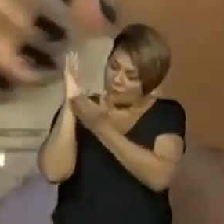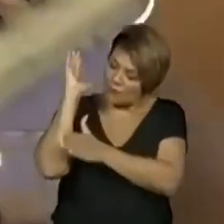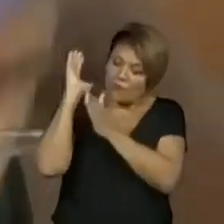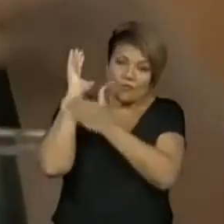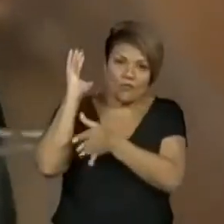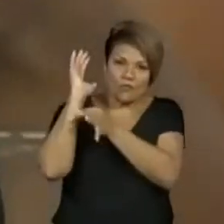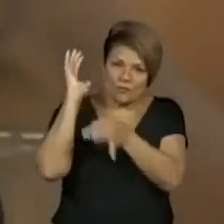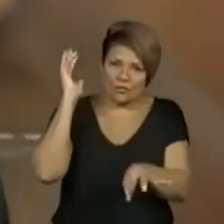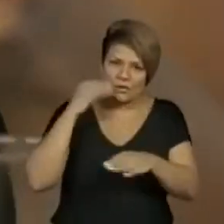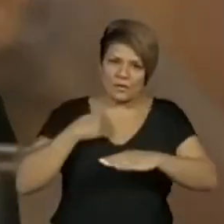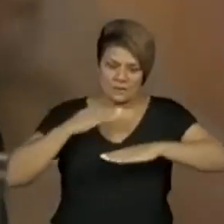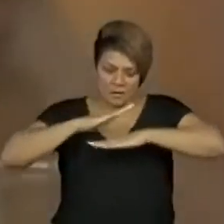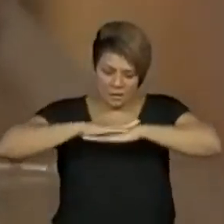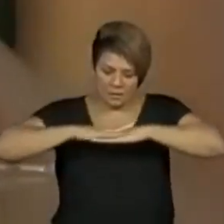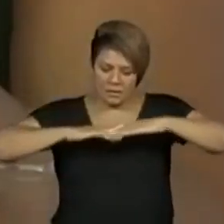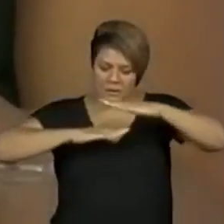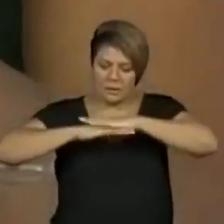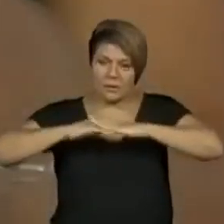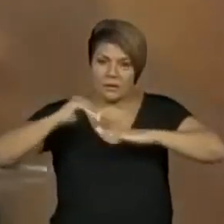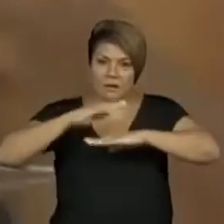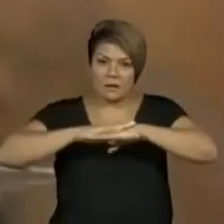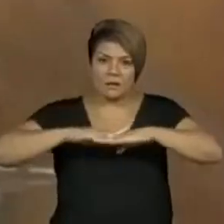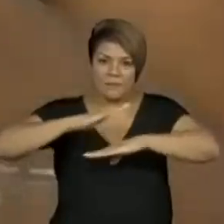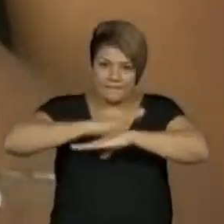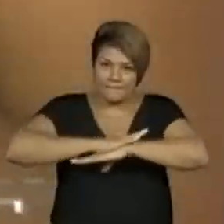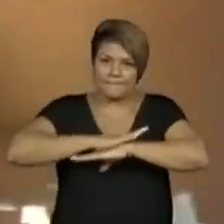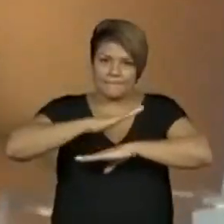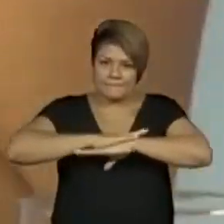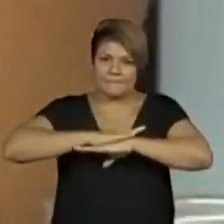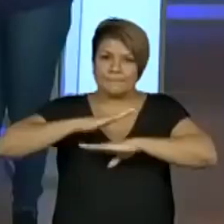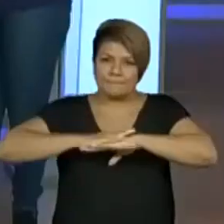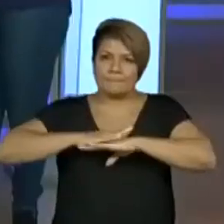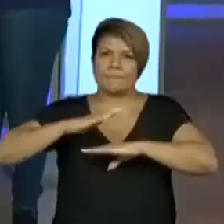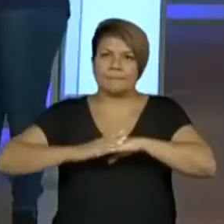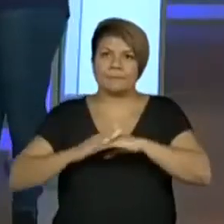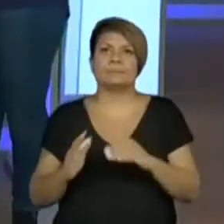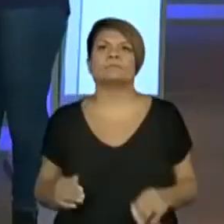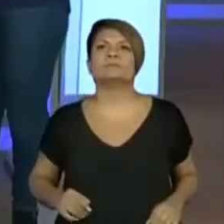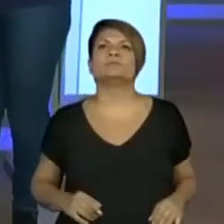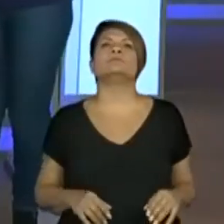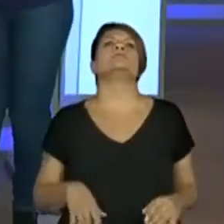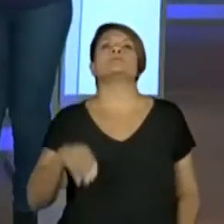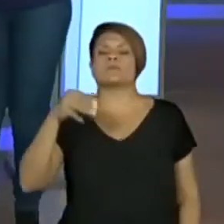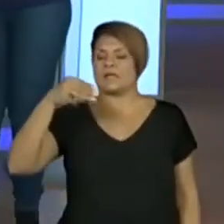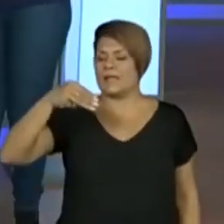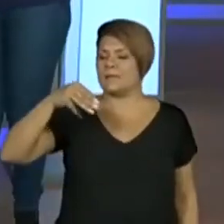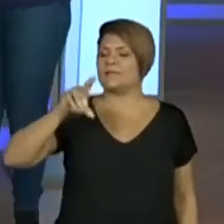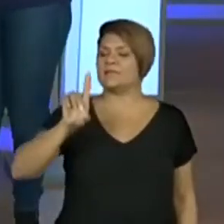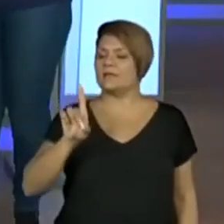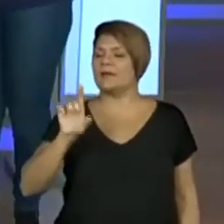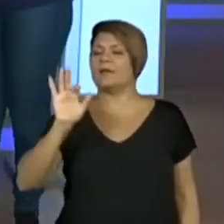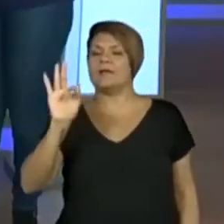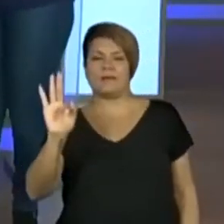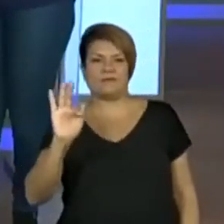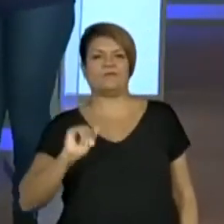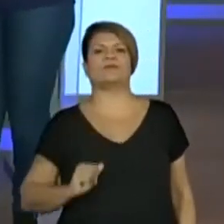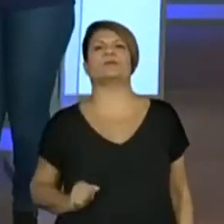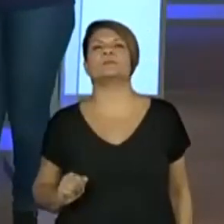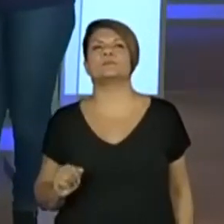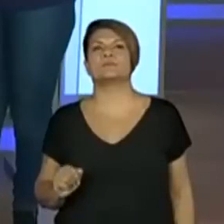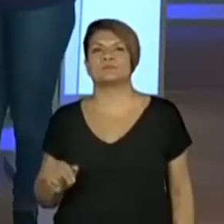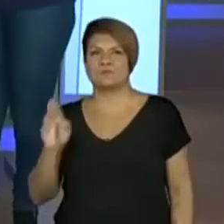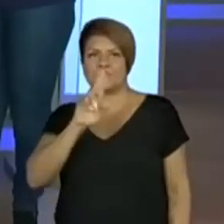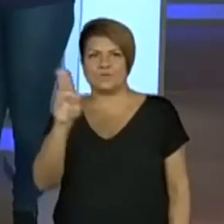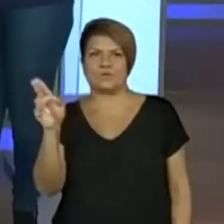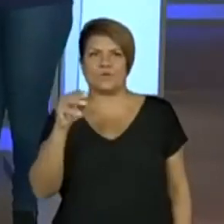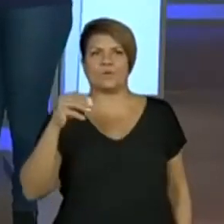pouco de papel por isso que ele tem não é aí as pessoas estão nos ajudando que é feito de MDF isso mesmo a gente